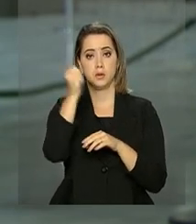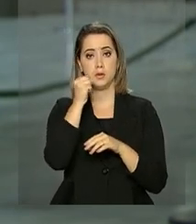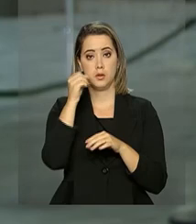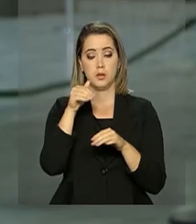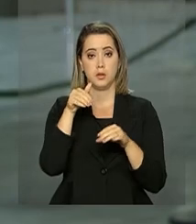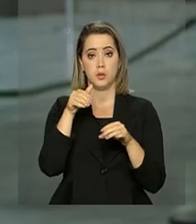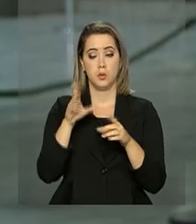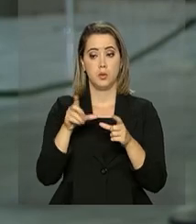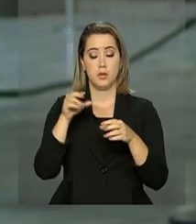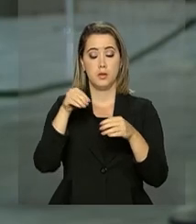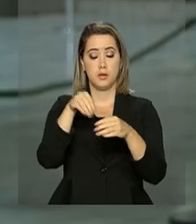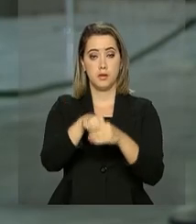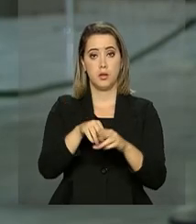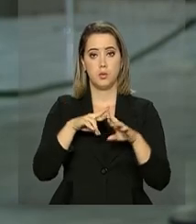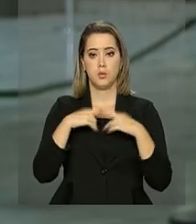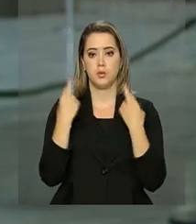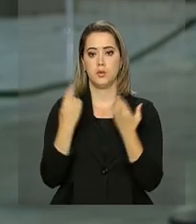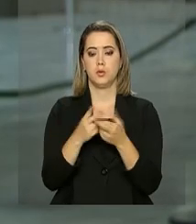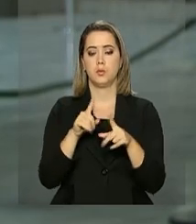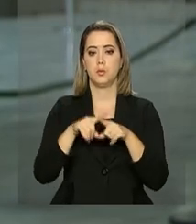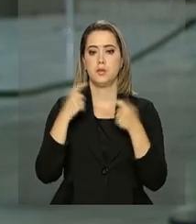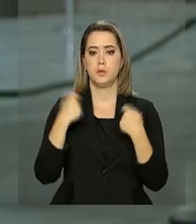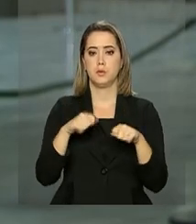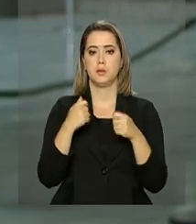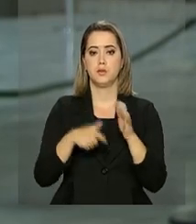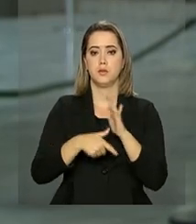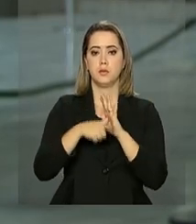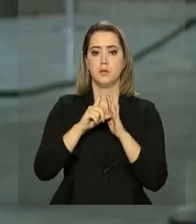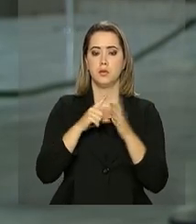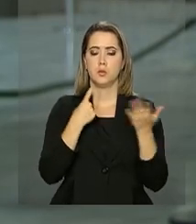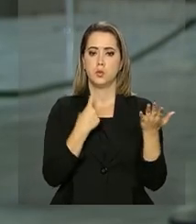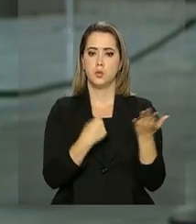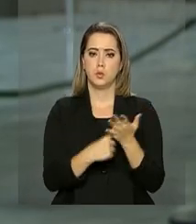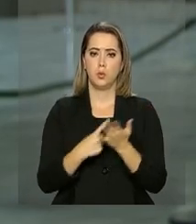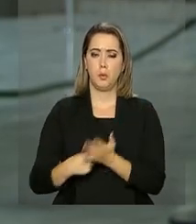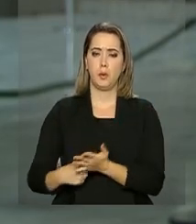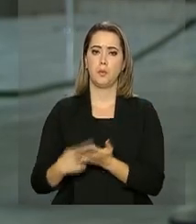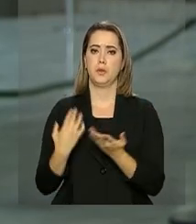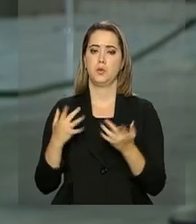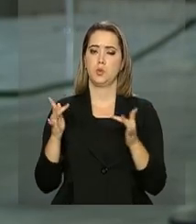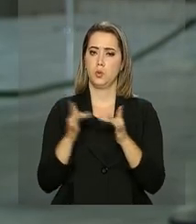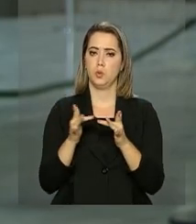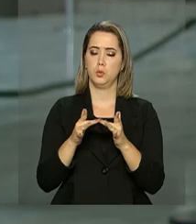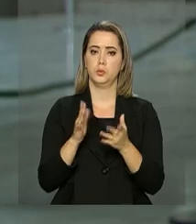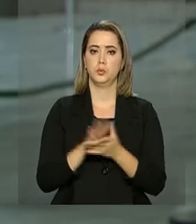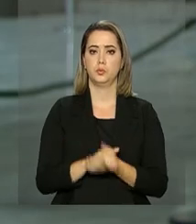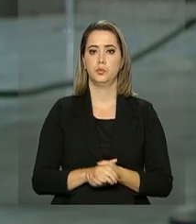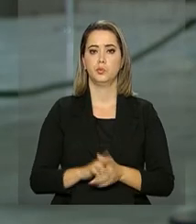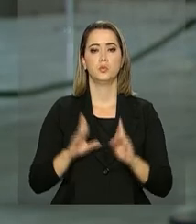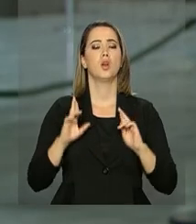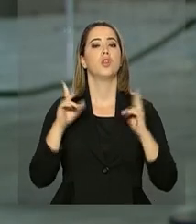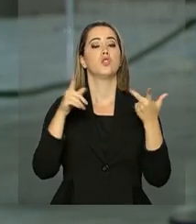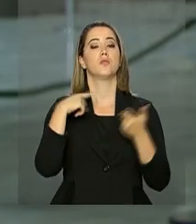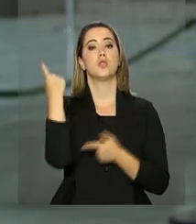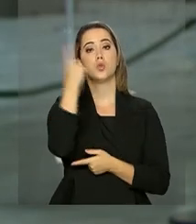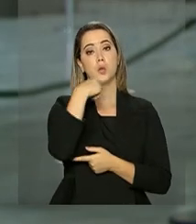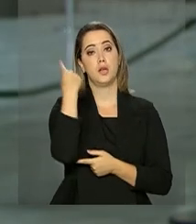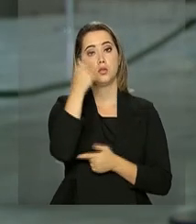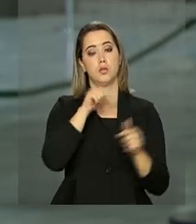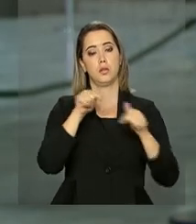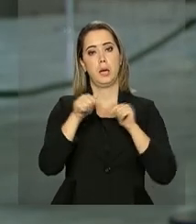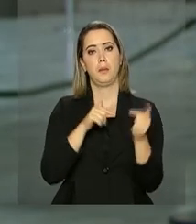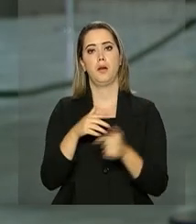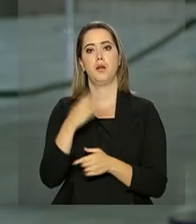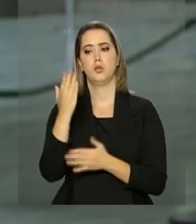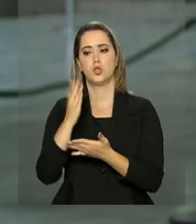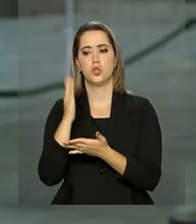isso envolve um acordo no Congresso. A flexibilização da jornada de trabalho, a divisão dos 30